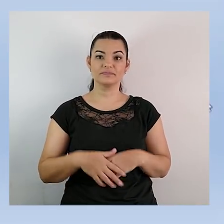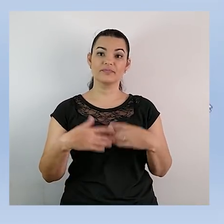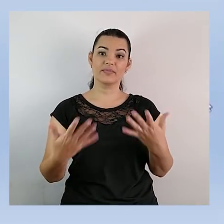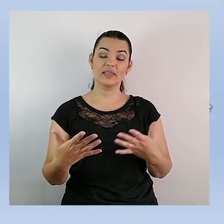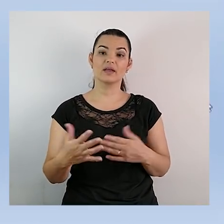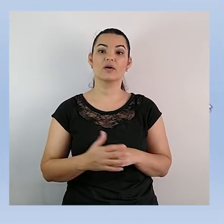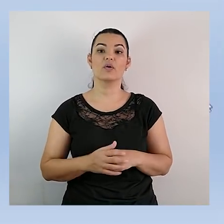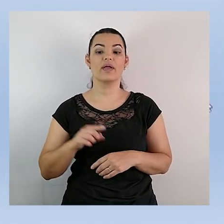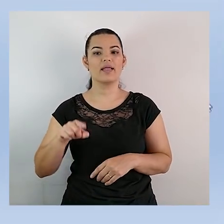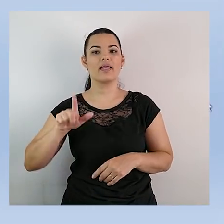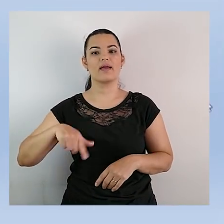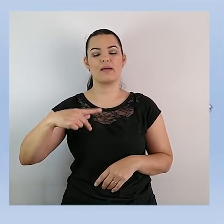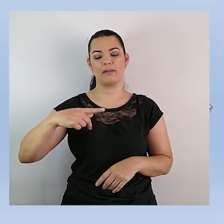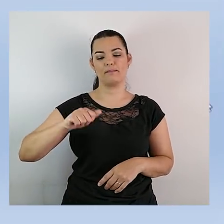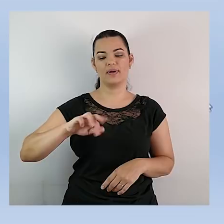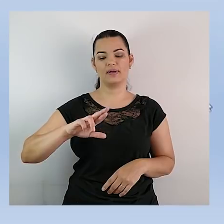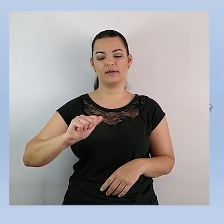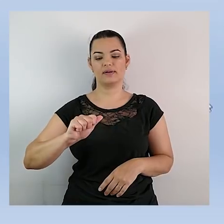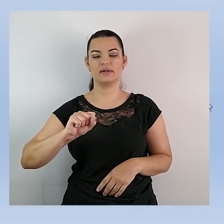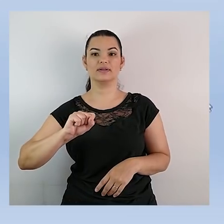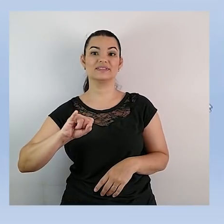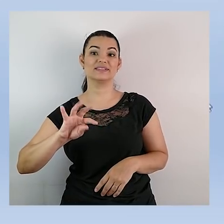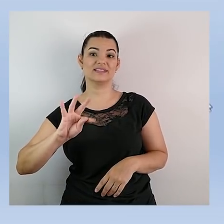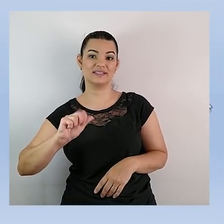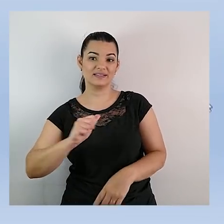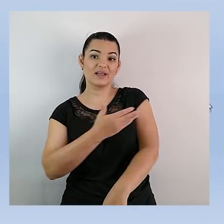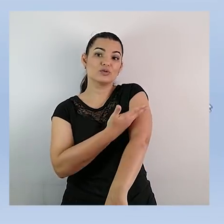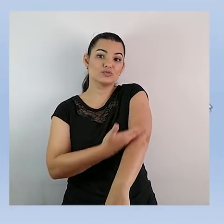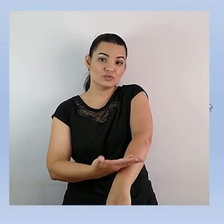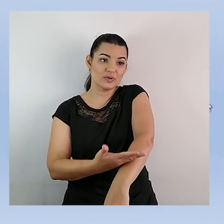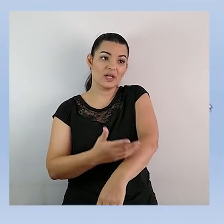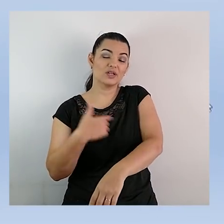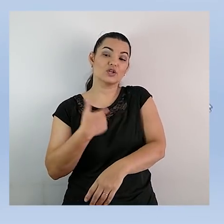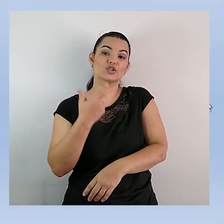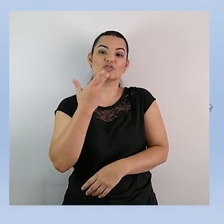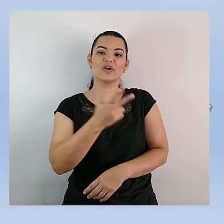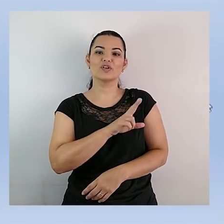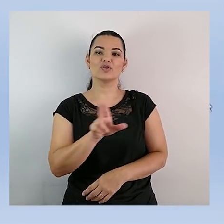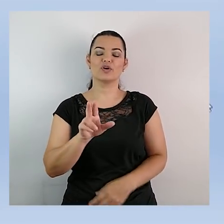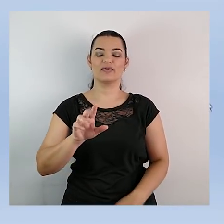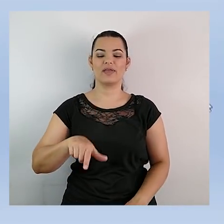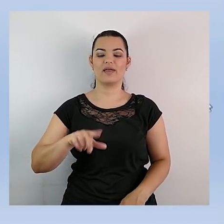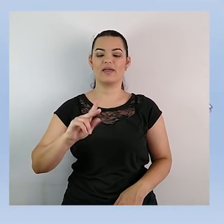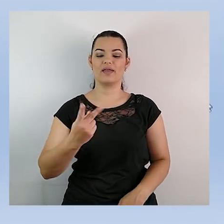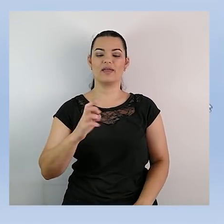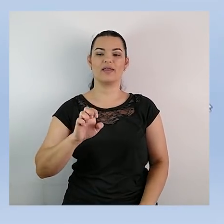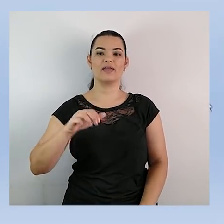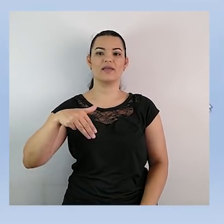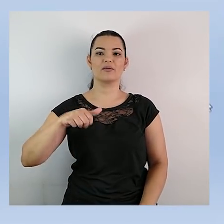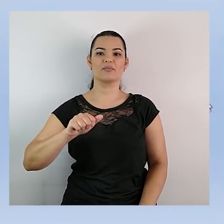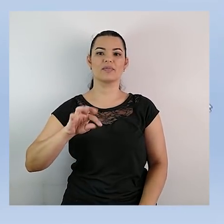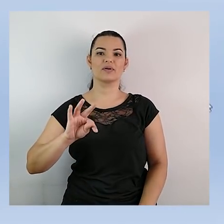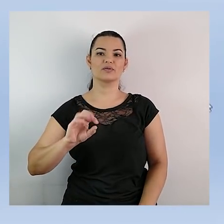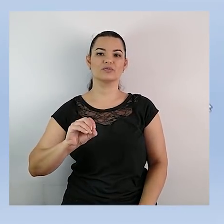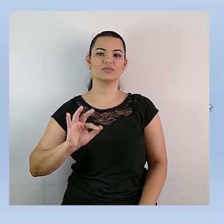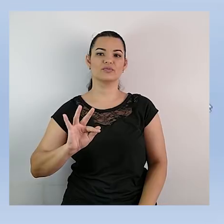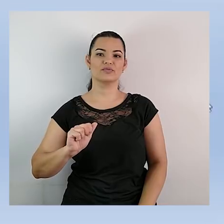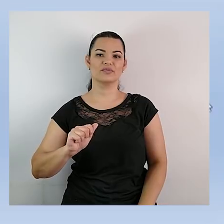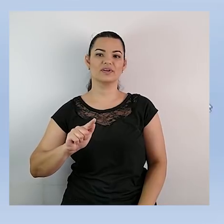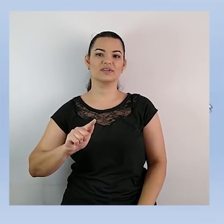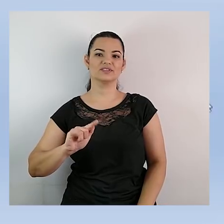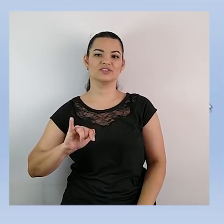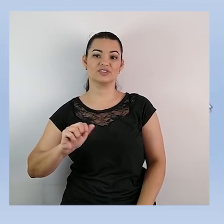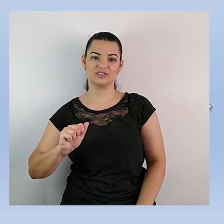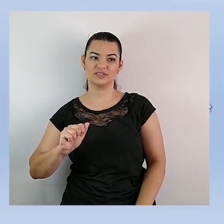alimentam, que dependem de outra espécie para se alimentar, eles têm esse hábito, né, que a gente chama de hematofagia, que é